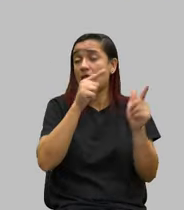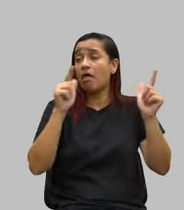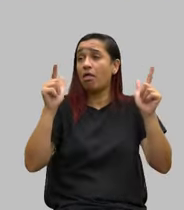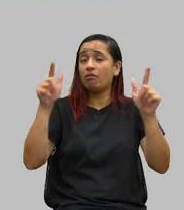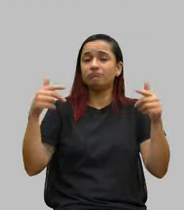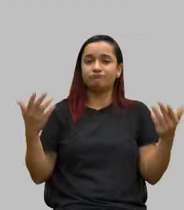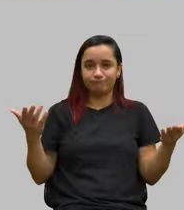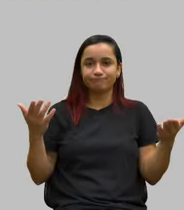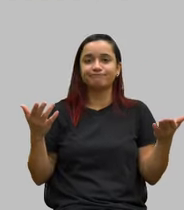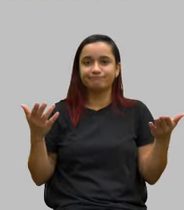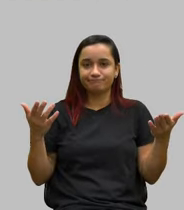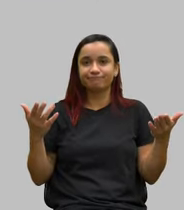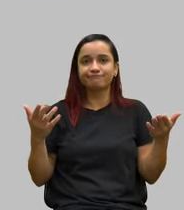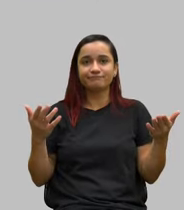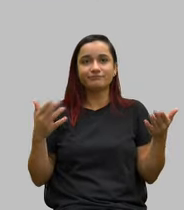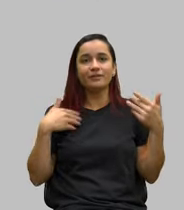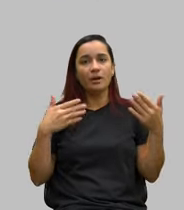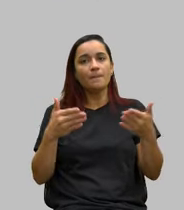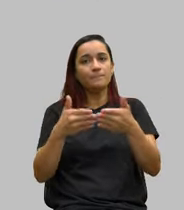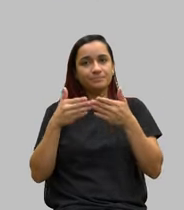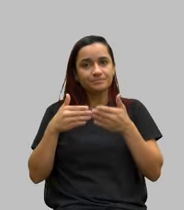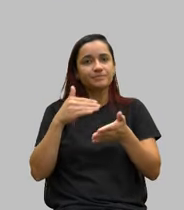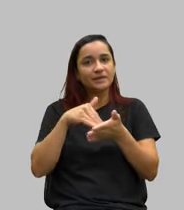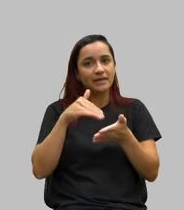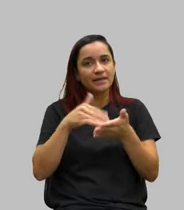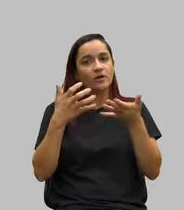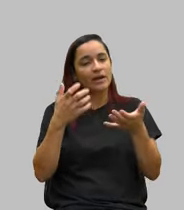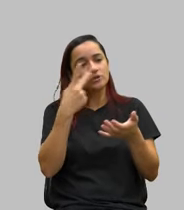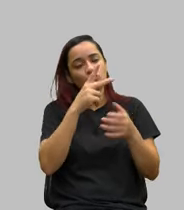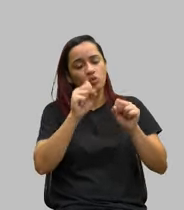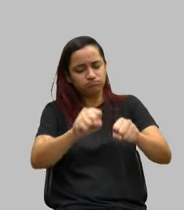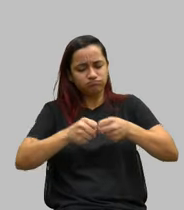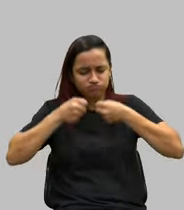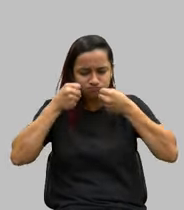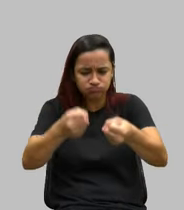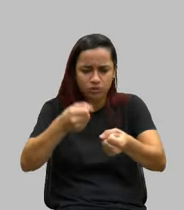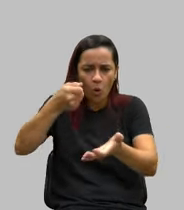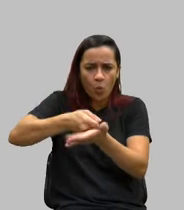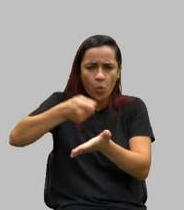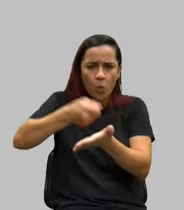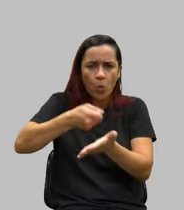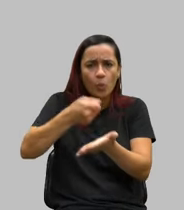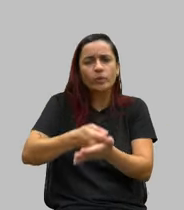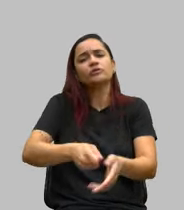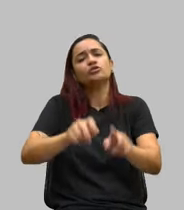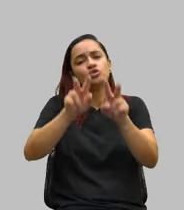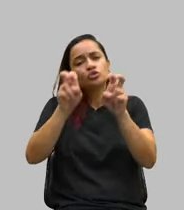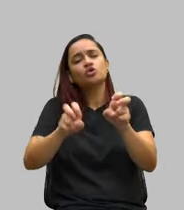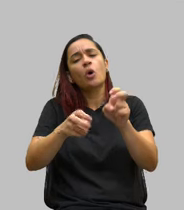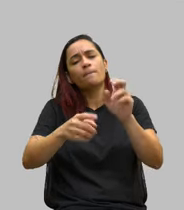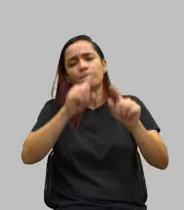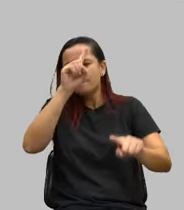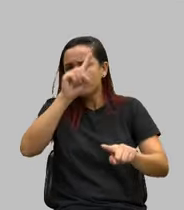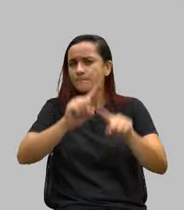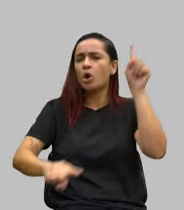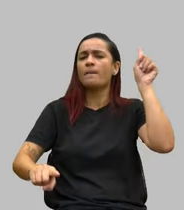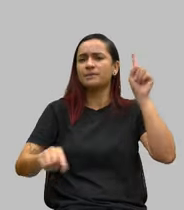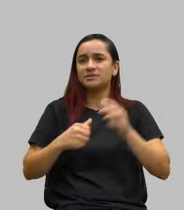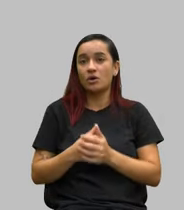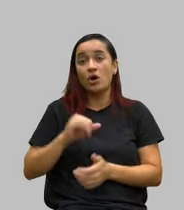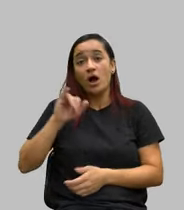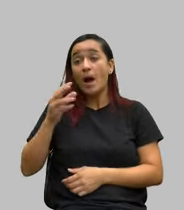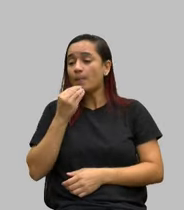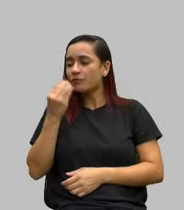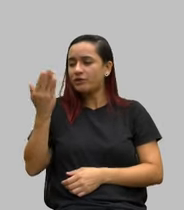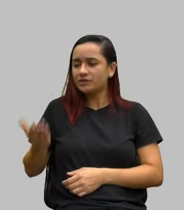secretário queria que o Senhor pudesse ter uma atuação mais firme para uma proibição né aproveitar que o chefe do dep aqui as